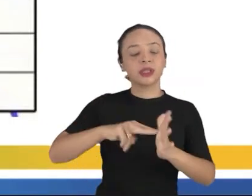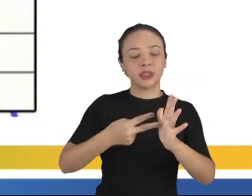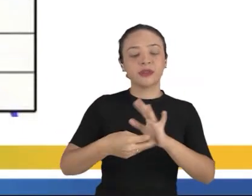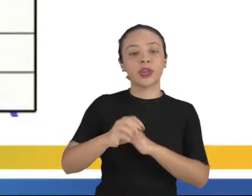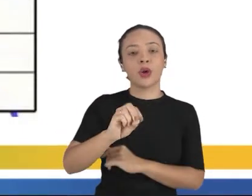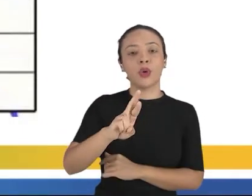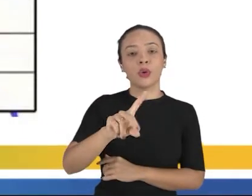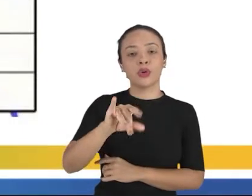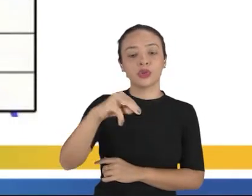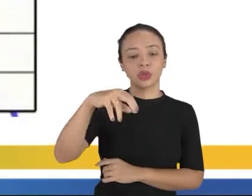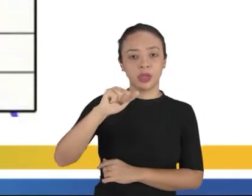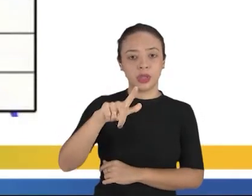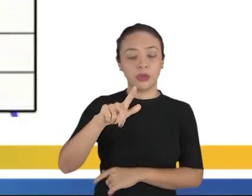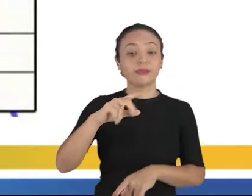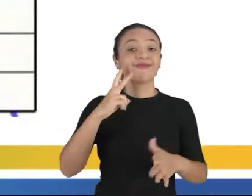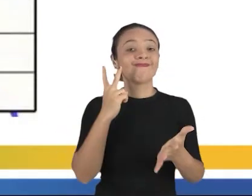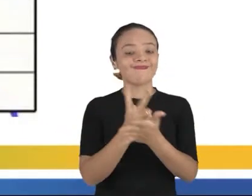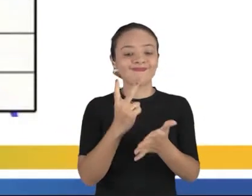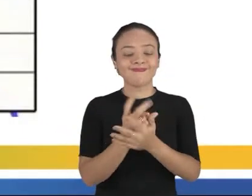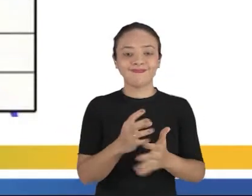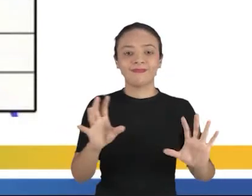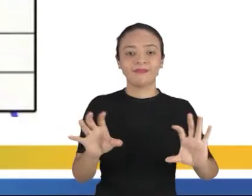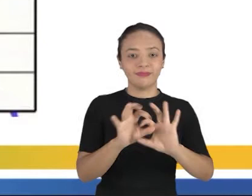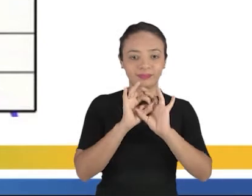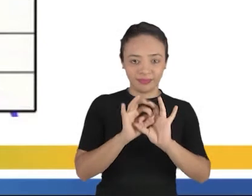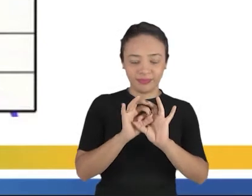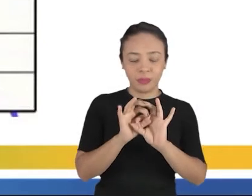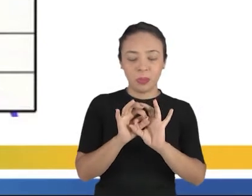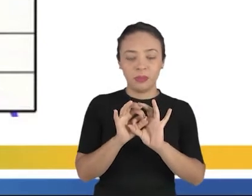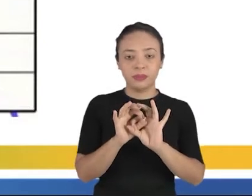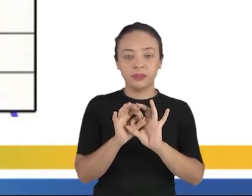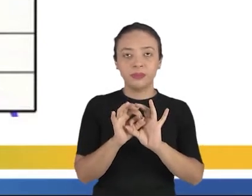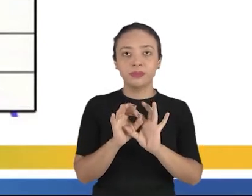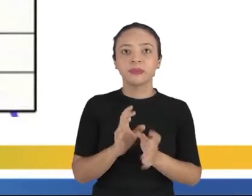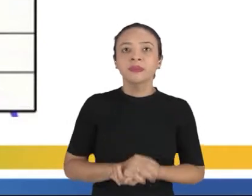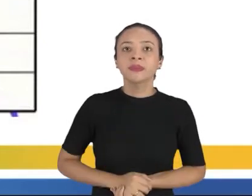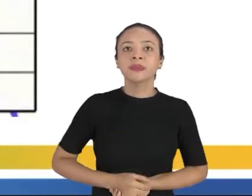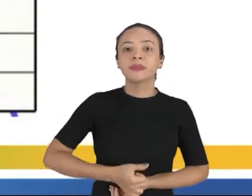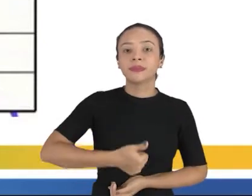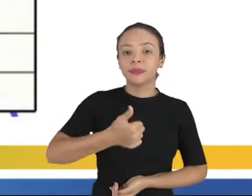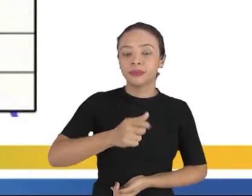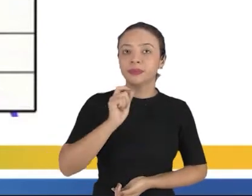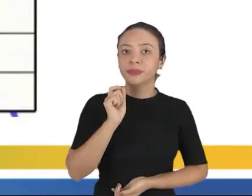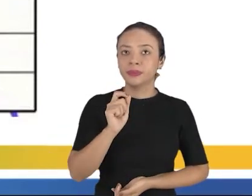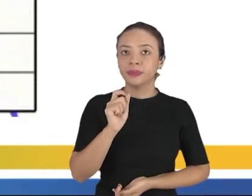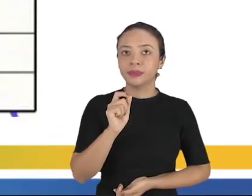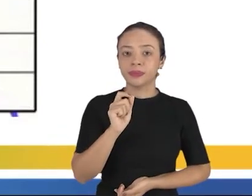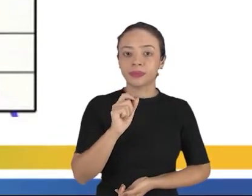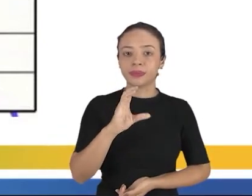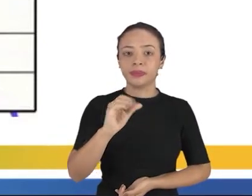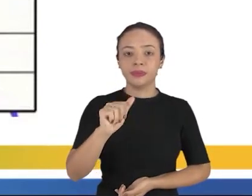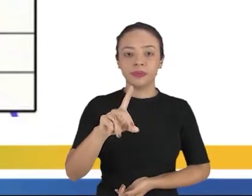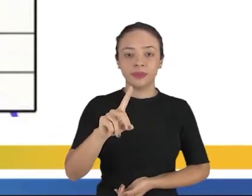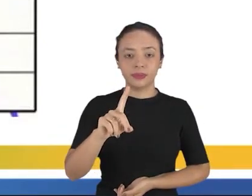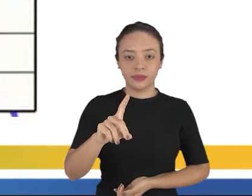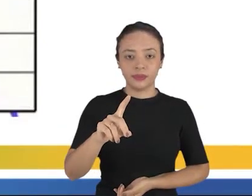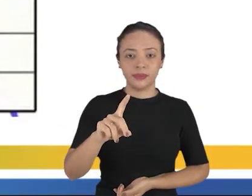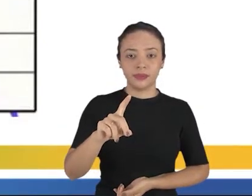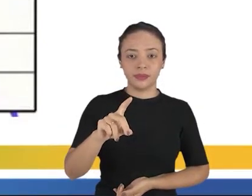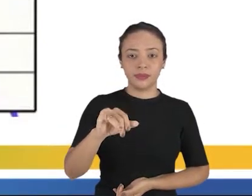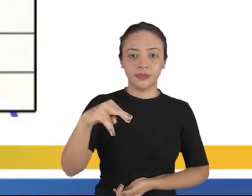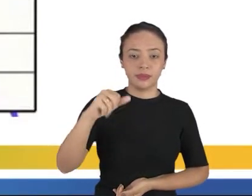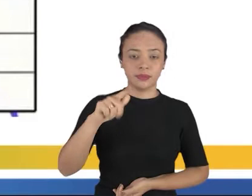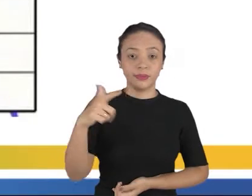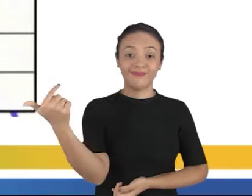fazer os números compostos, números ordinais compostos, a primeira casa vai ficar em número cardinal e só a segunda que vai vir na